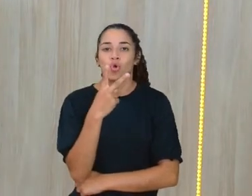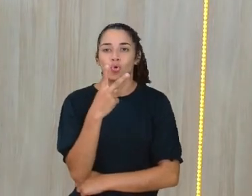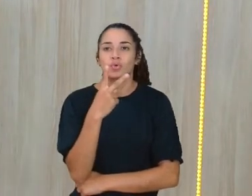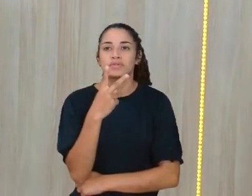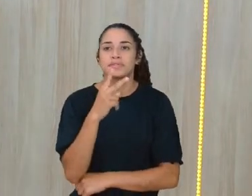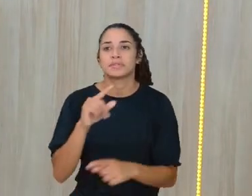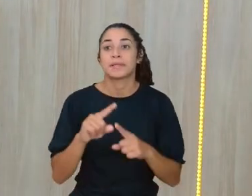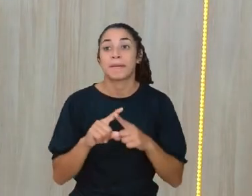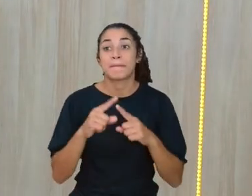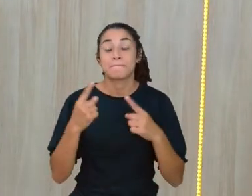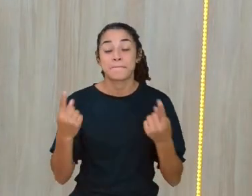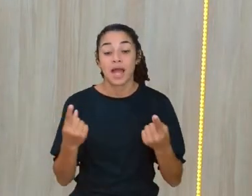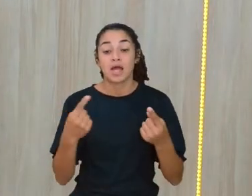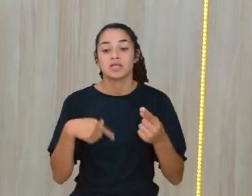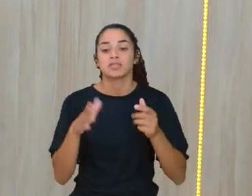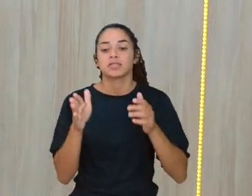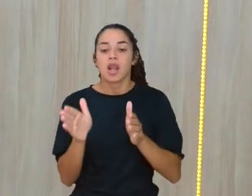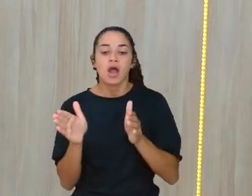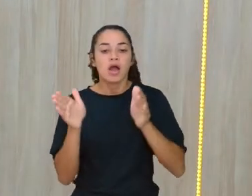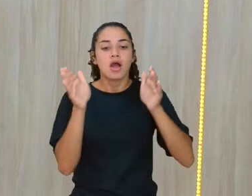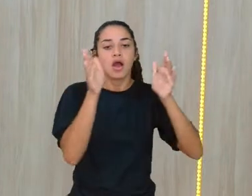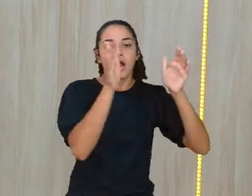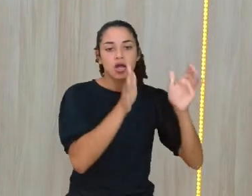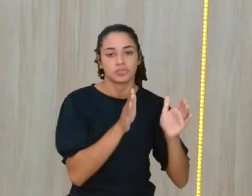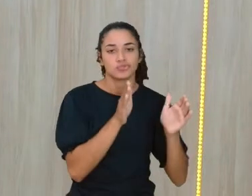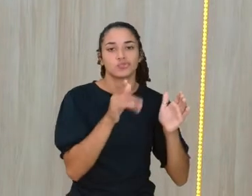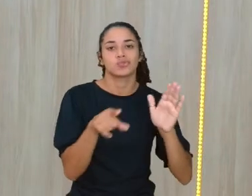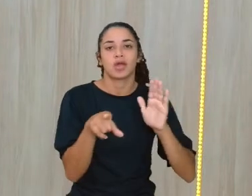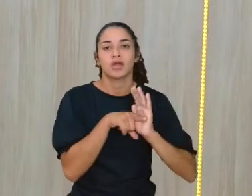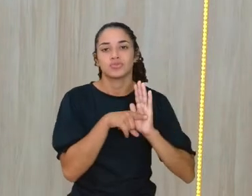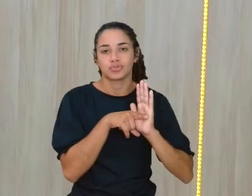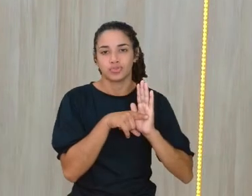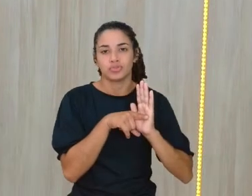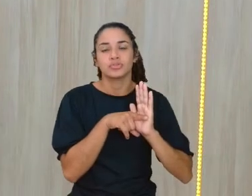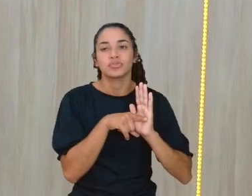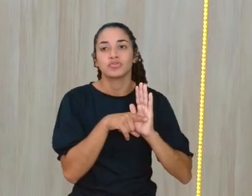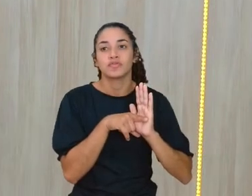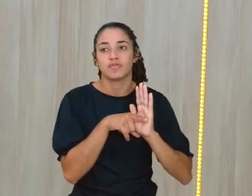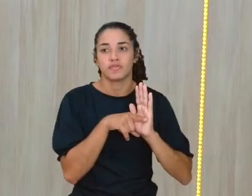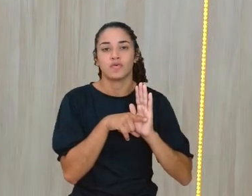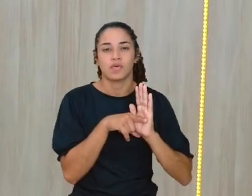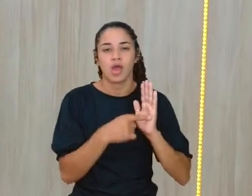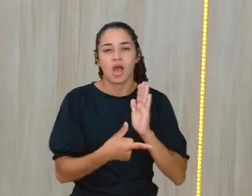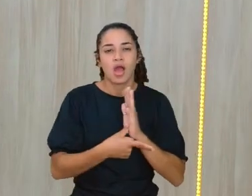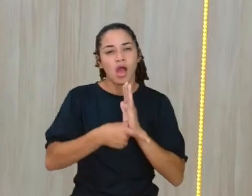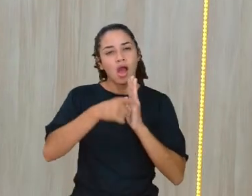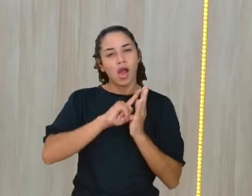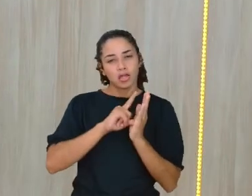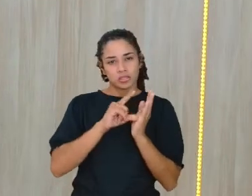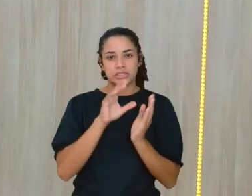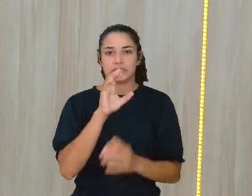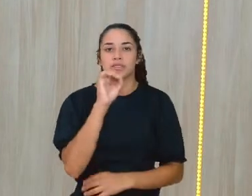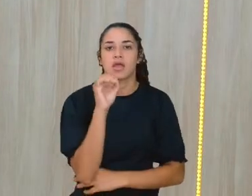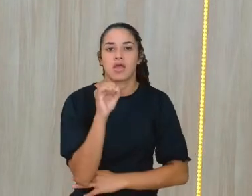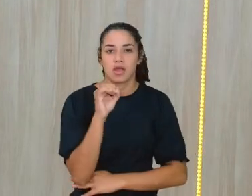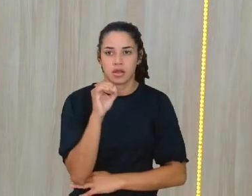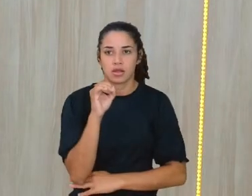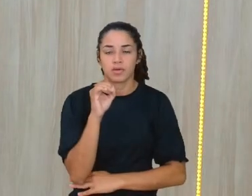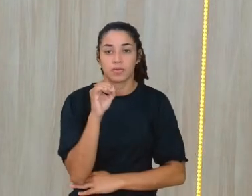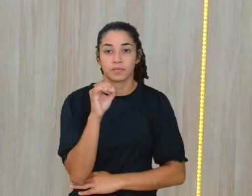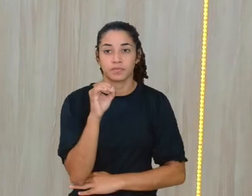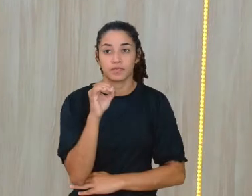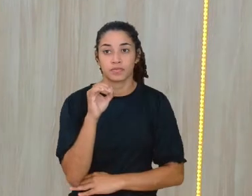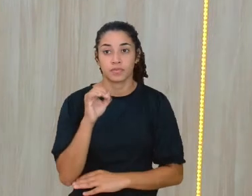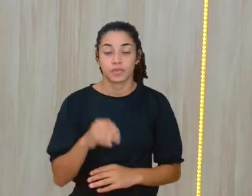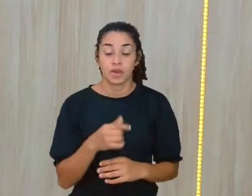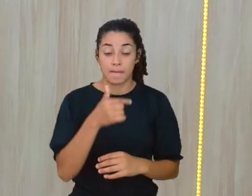eu andei para o lado negativo. É antes do 0. Então, 1,